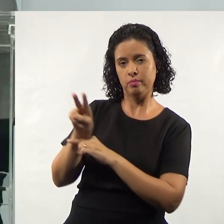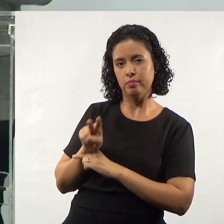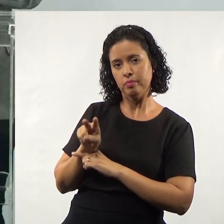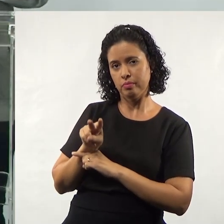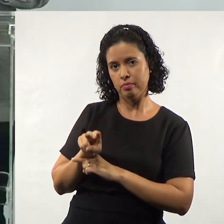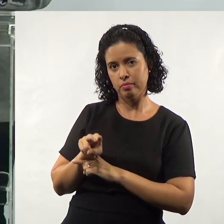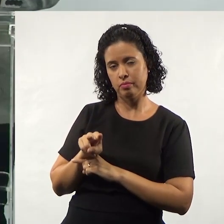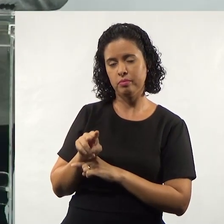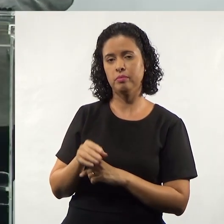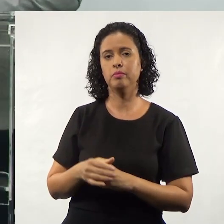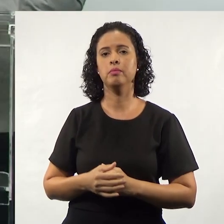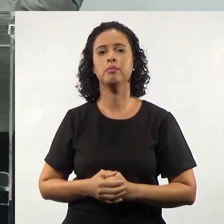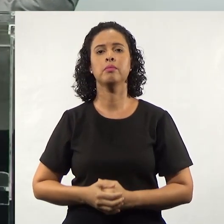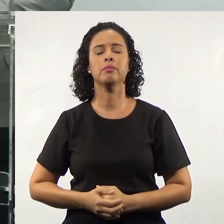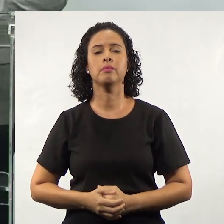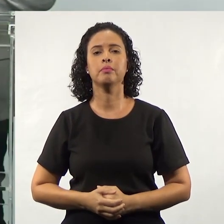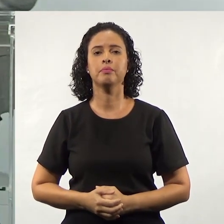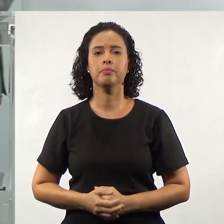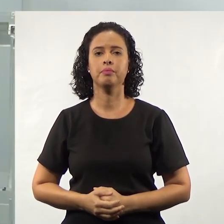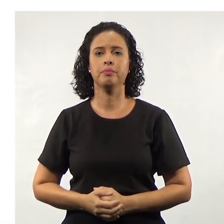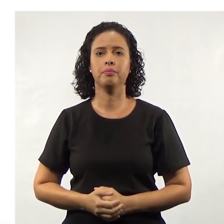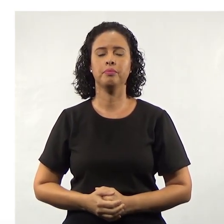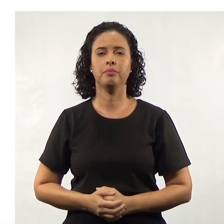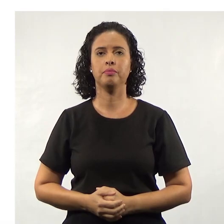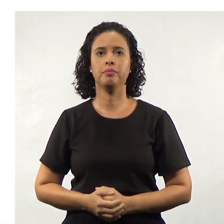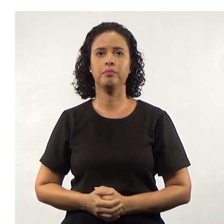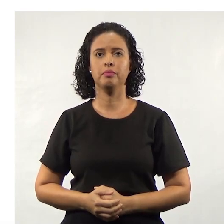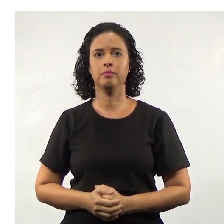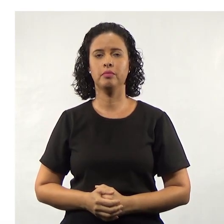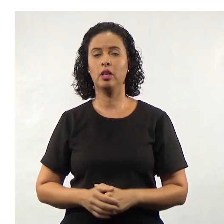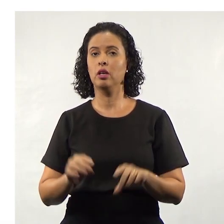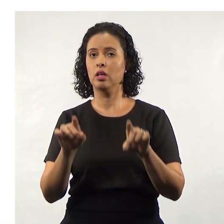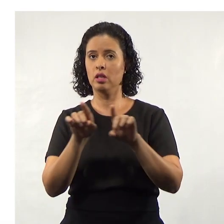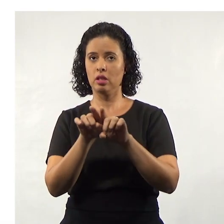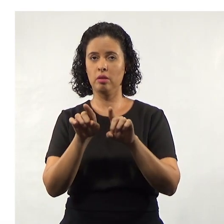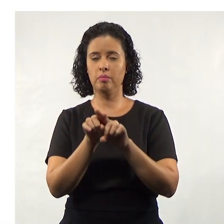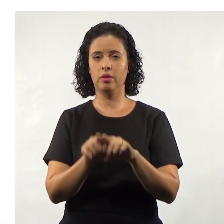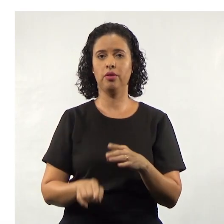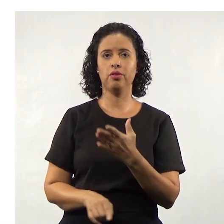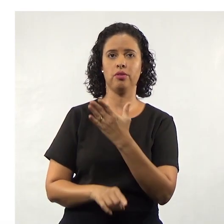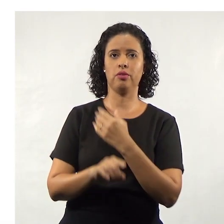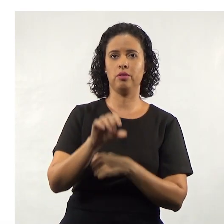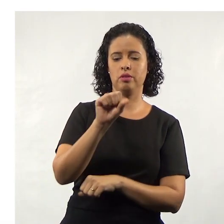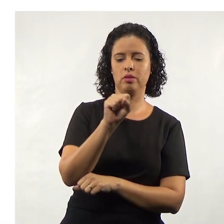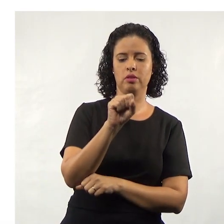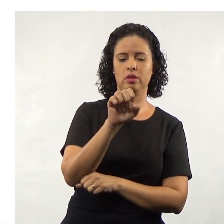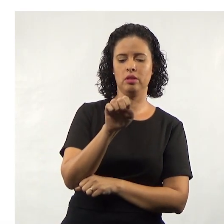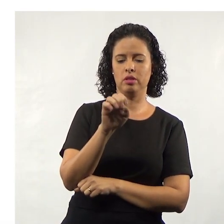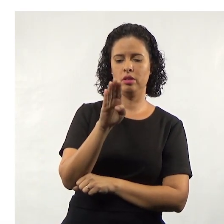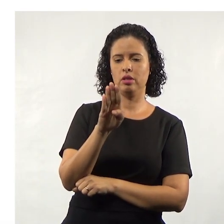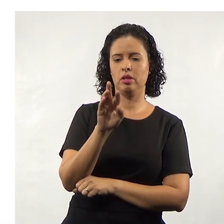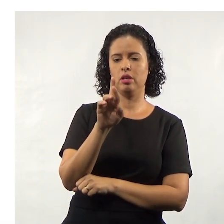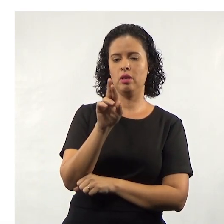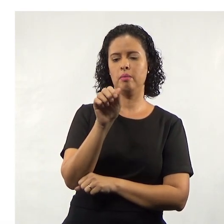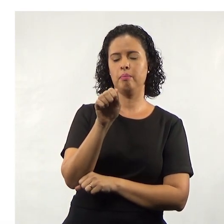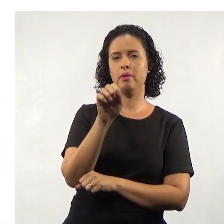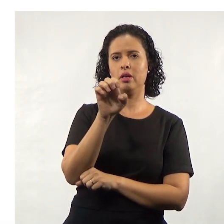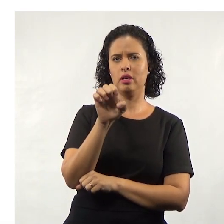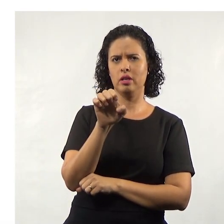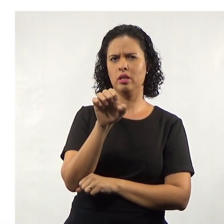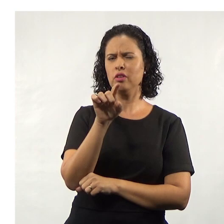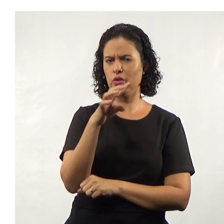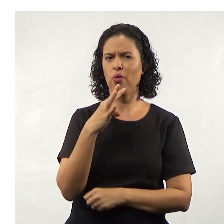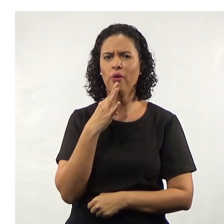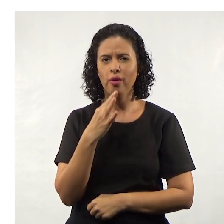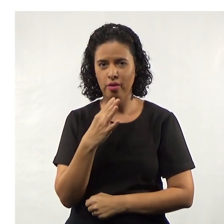você, microempreendedor. Tá ok? Tem mais. O Sebrae, né? Sebrae é muito conhecido. Eu conheço Sebrae, aqui na minha